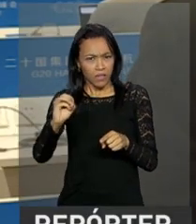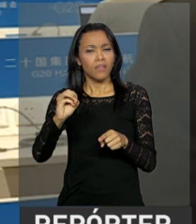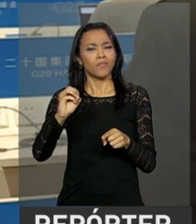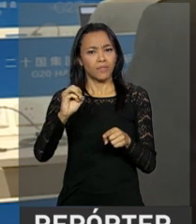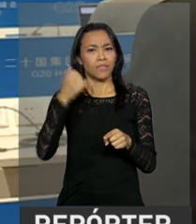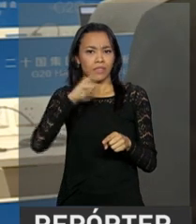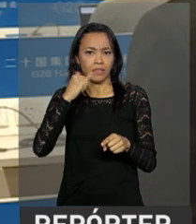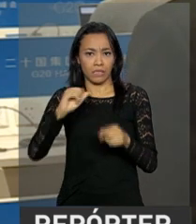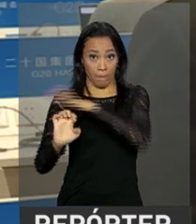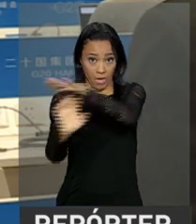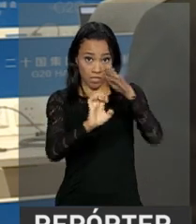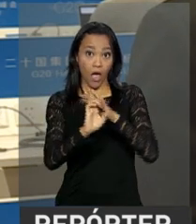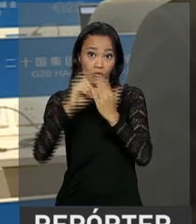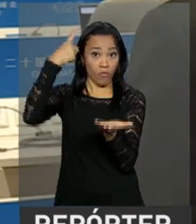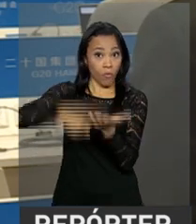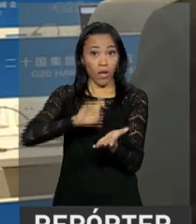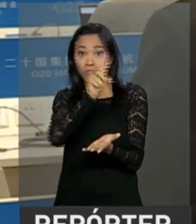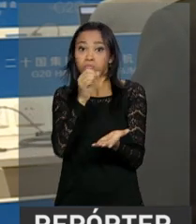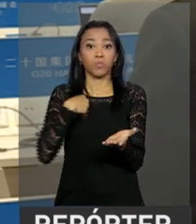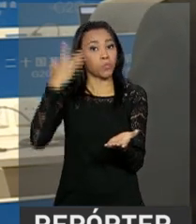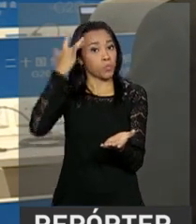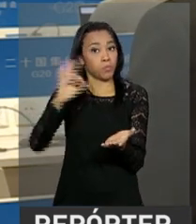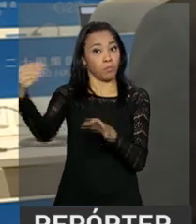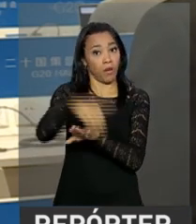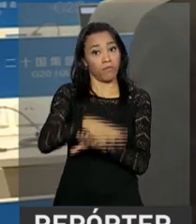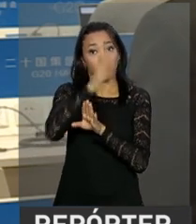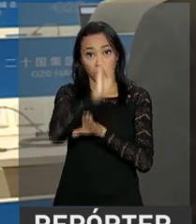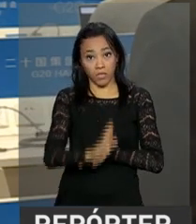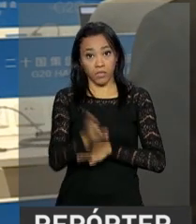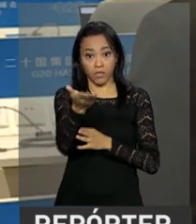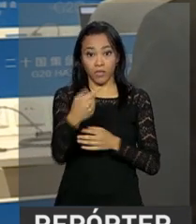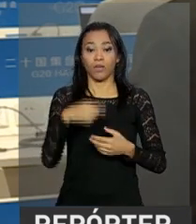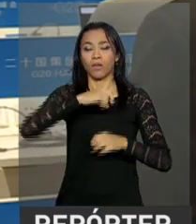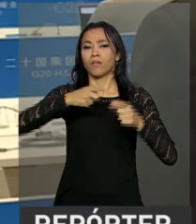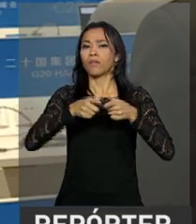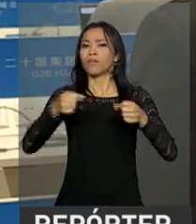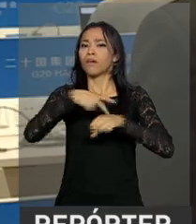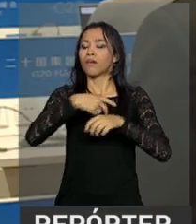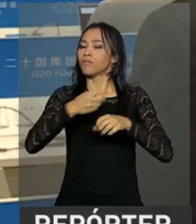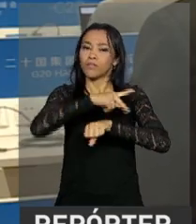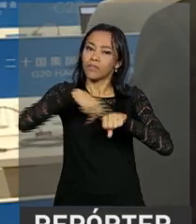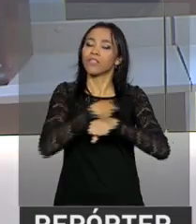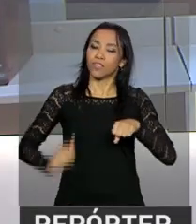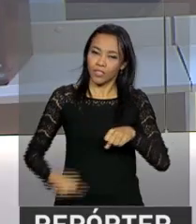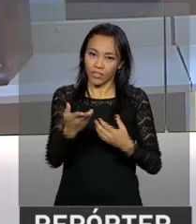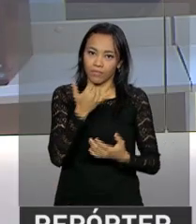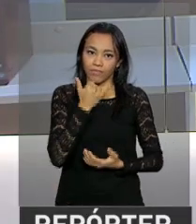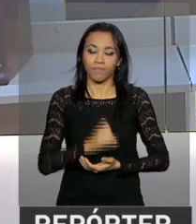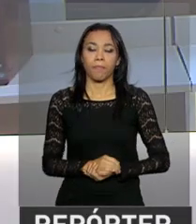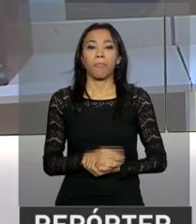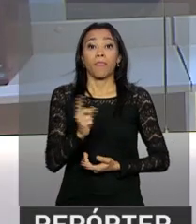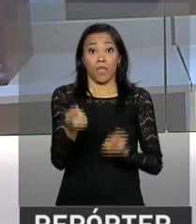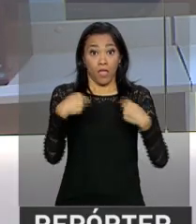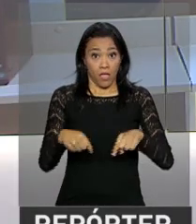ao Brasil, em data ainda a ser definida. De Hangzhou, na China, João Pedro Neto.